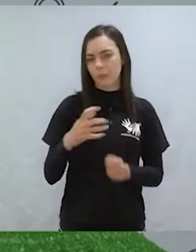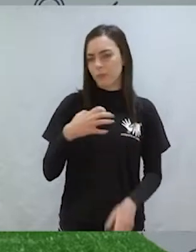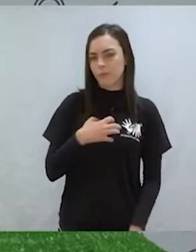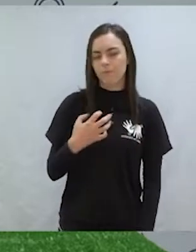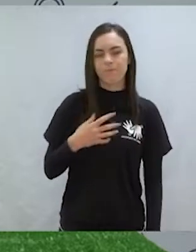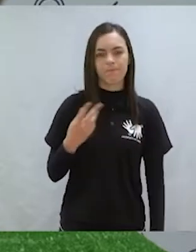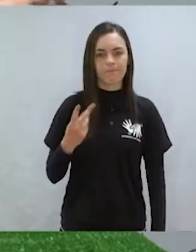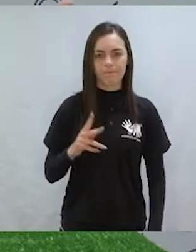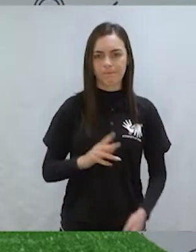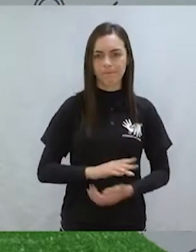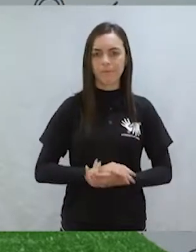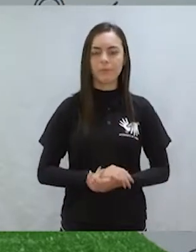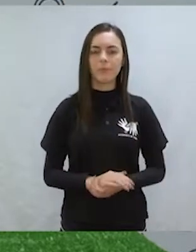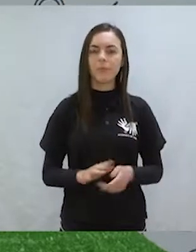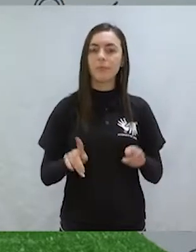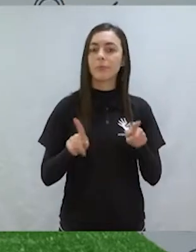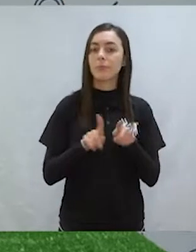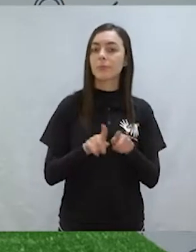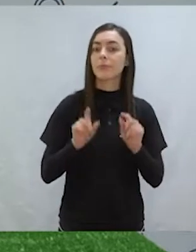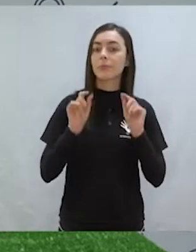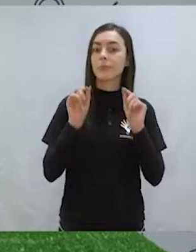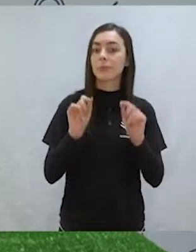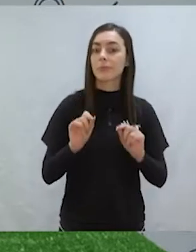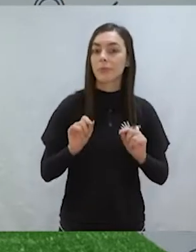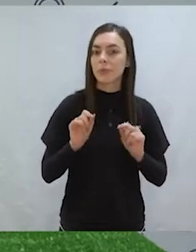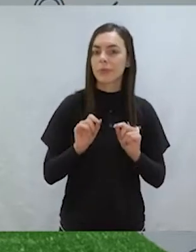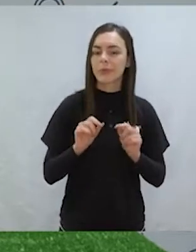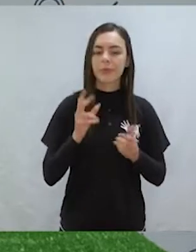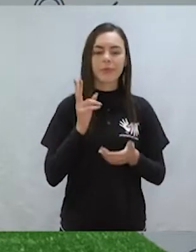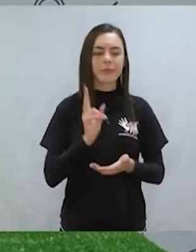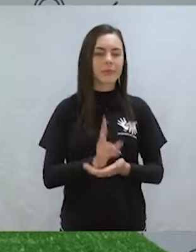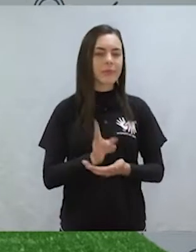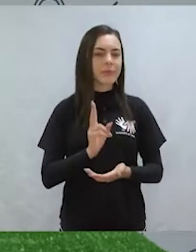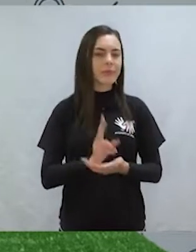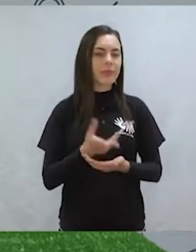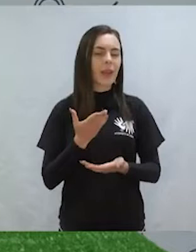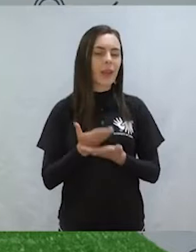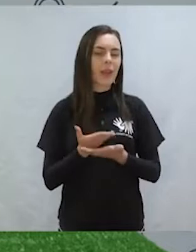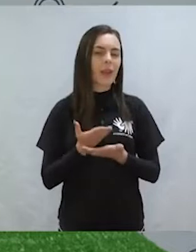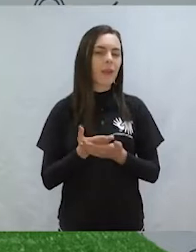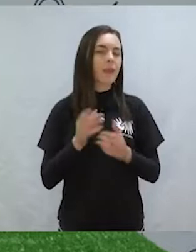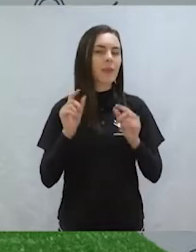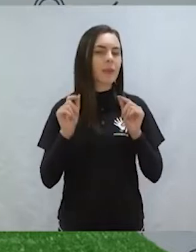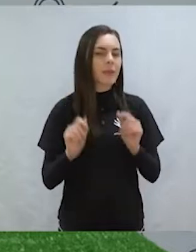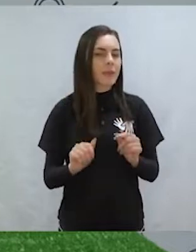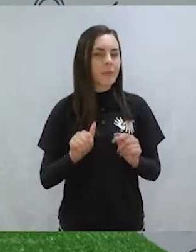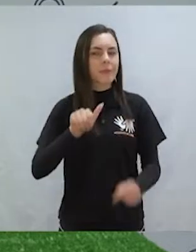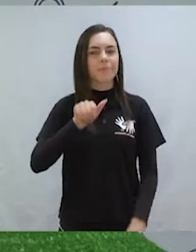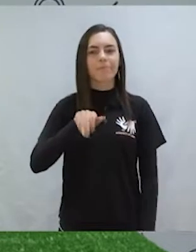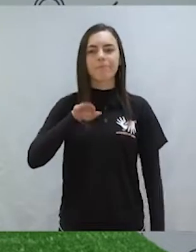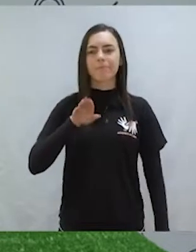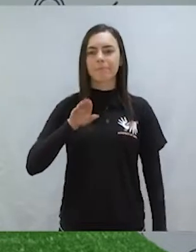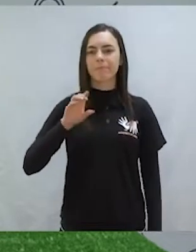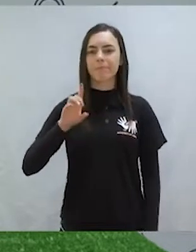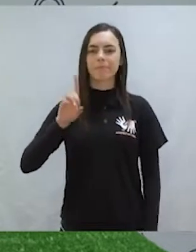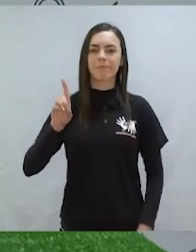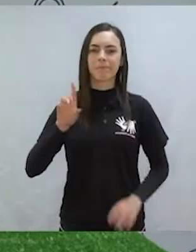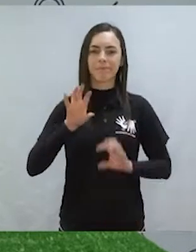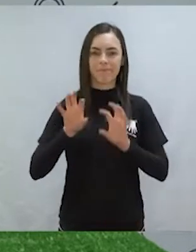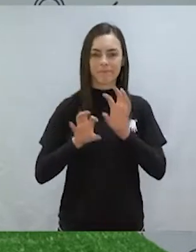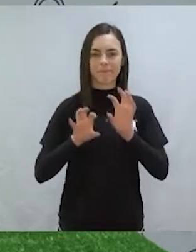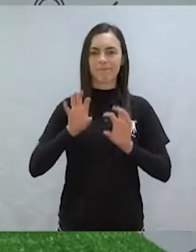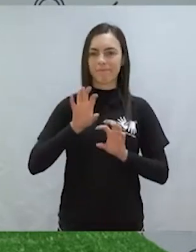também. E aquele nosso companheiro de todas as nossas aulas. O alfabeto móvel, aquele